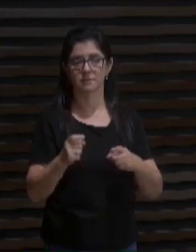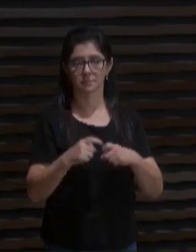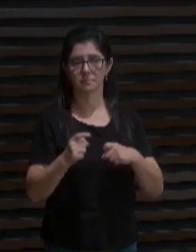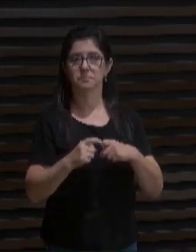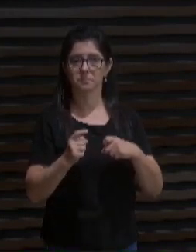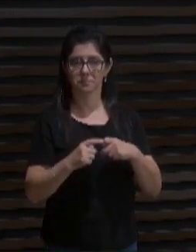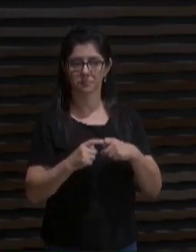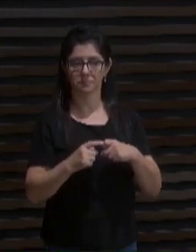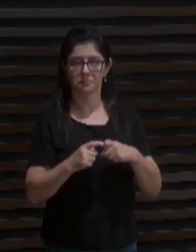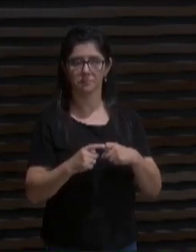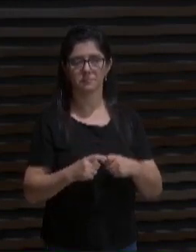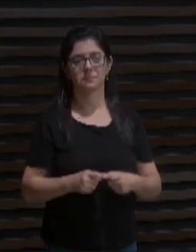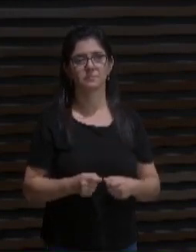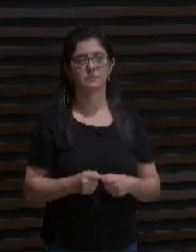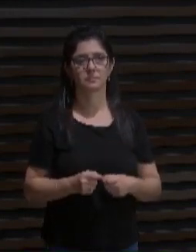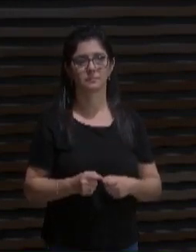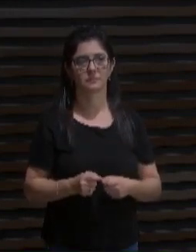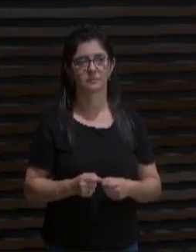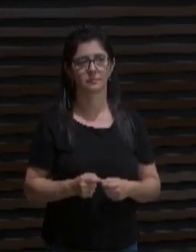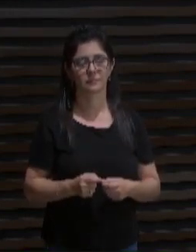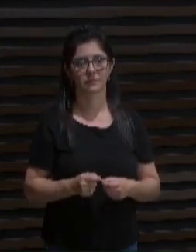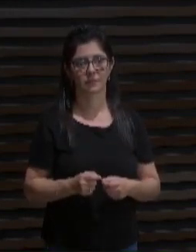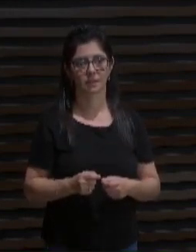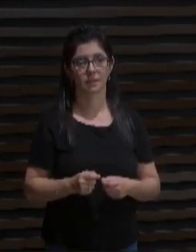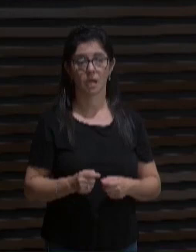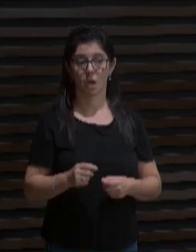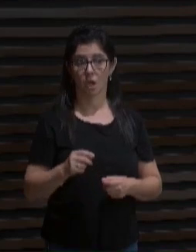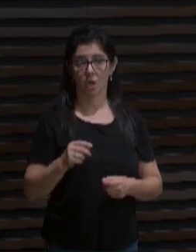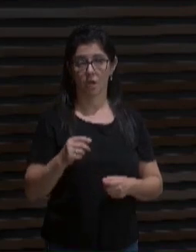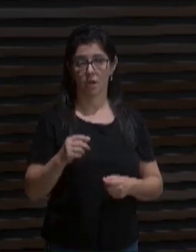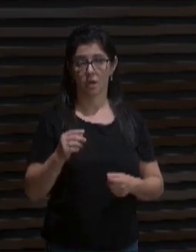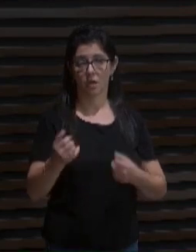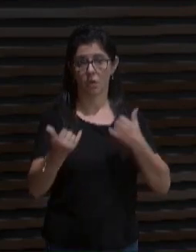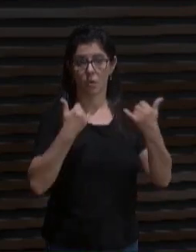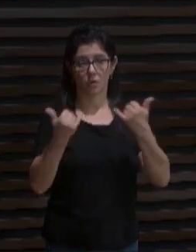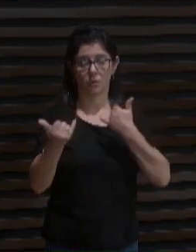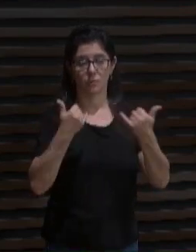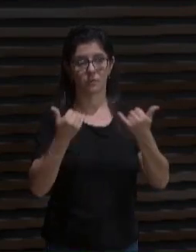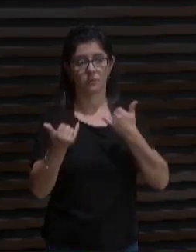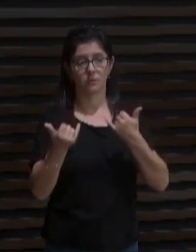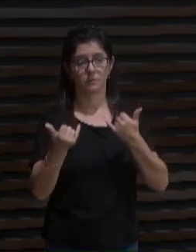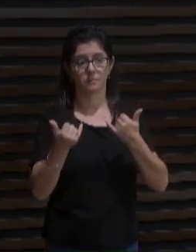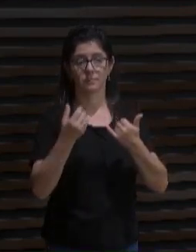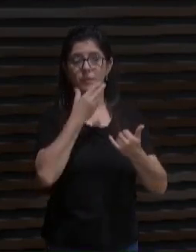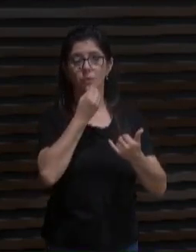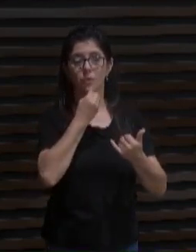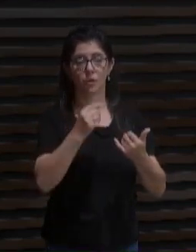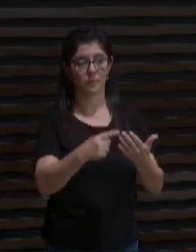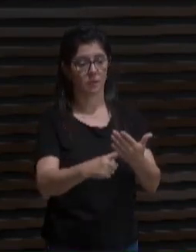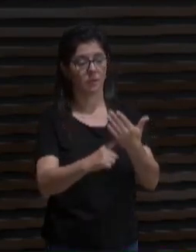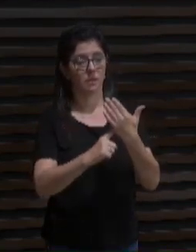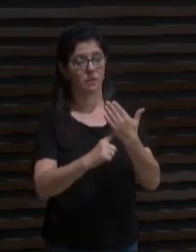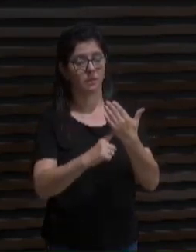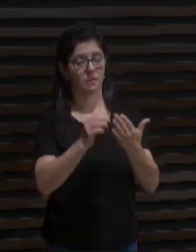que o porteiro do hotel mandou, do lugar onde ele mora, mandou para mim, olha mãe, o texto bíblico